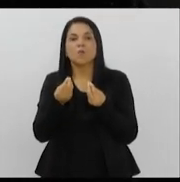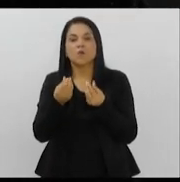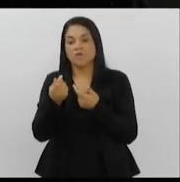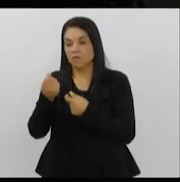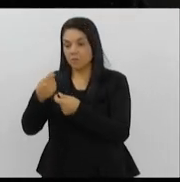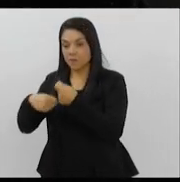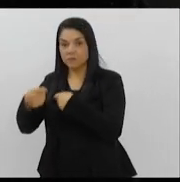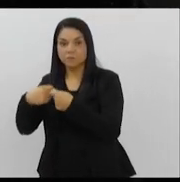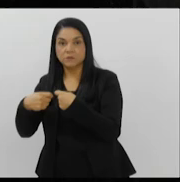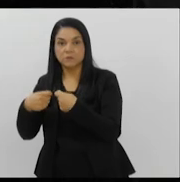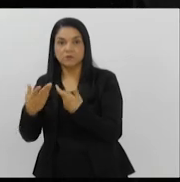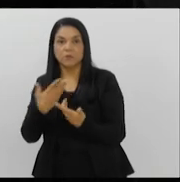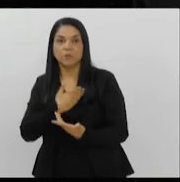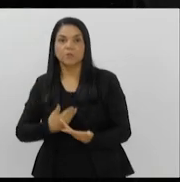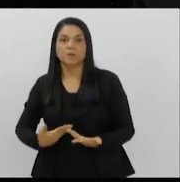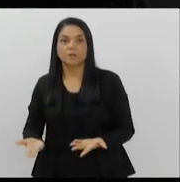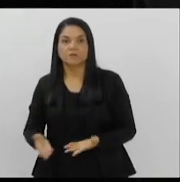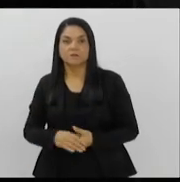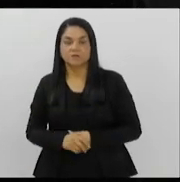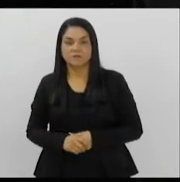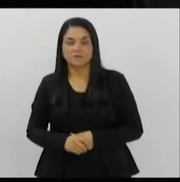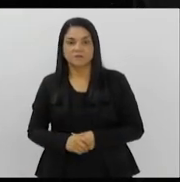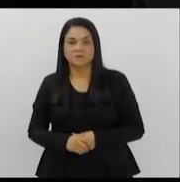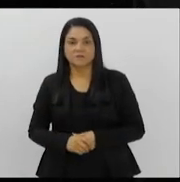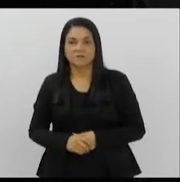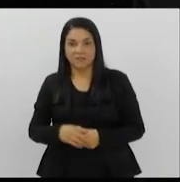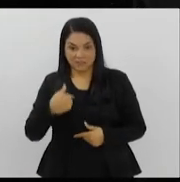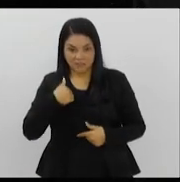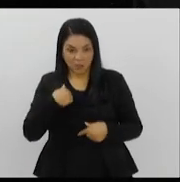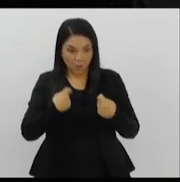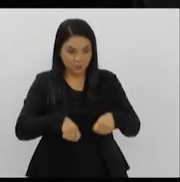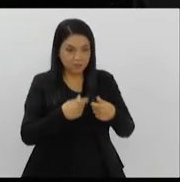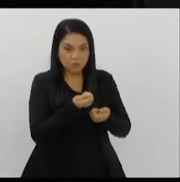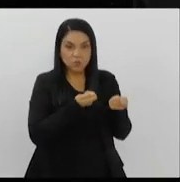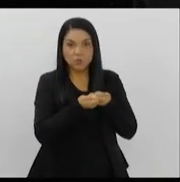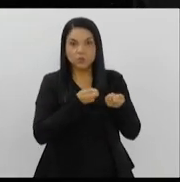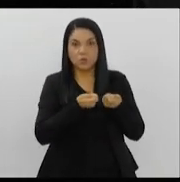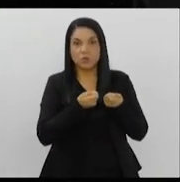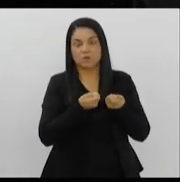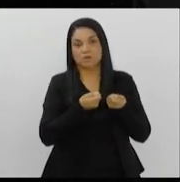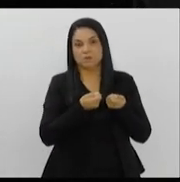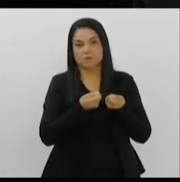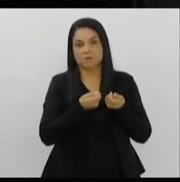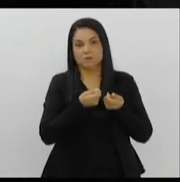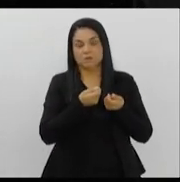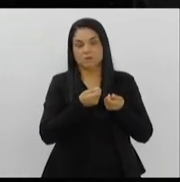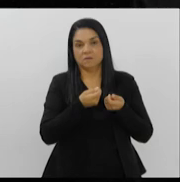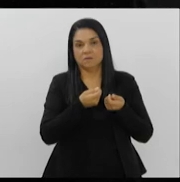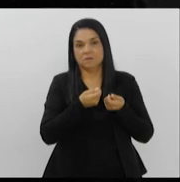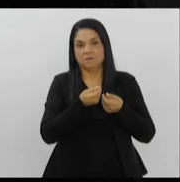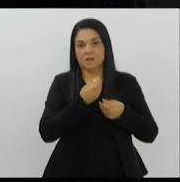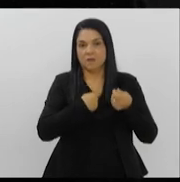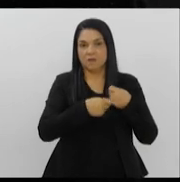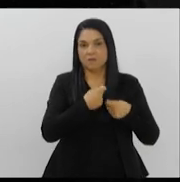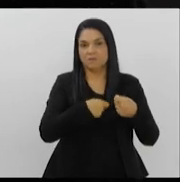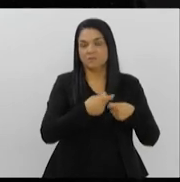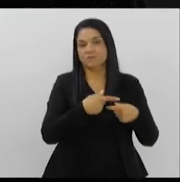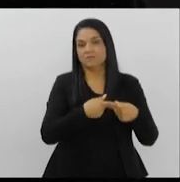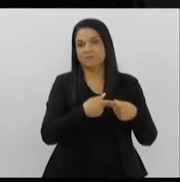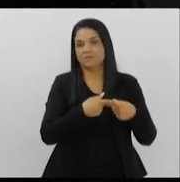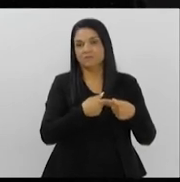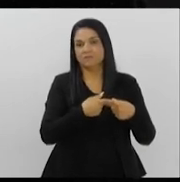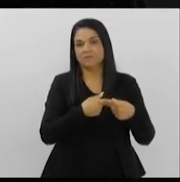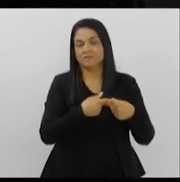administração pública? Eu, deputado estadual. Se eu for para a administração pública e